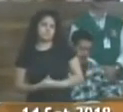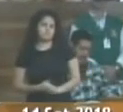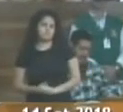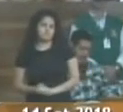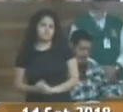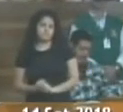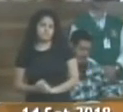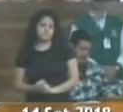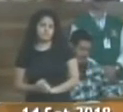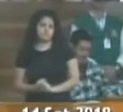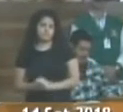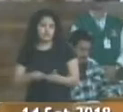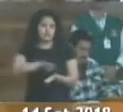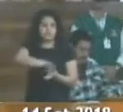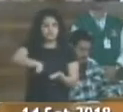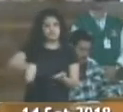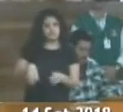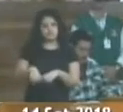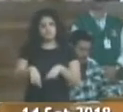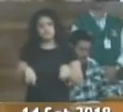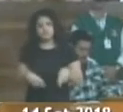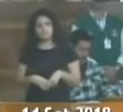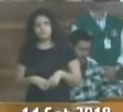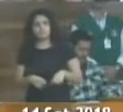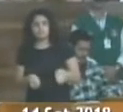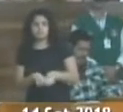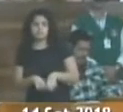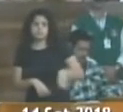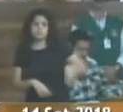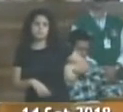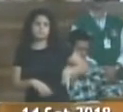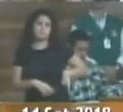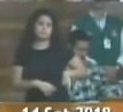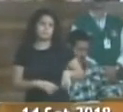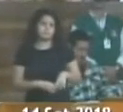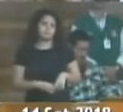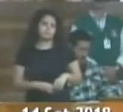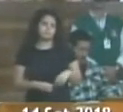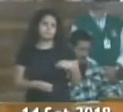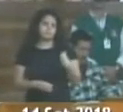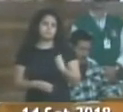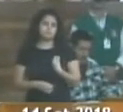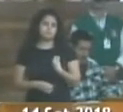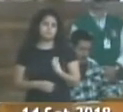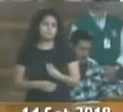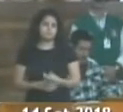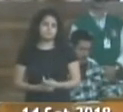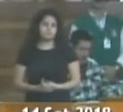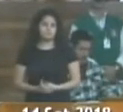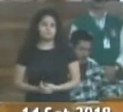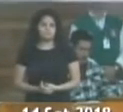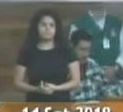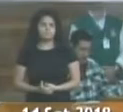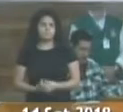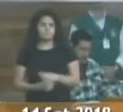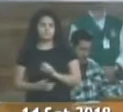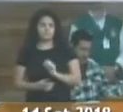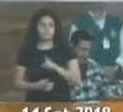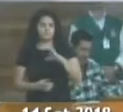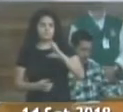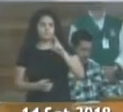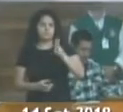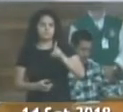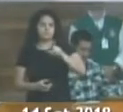tomada dos seus territórios, né? Ameaça das suas formas de reprodução de vida, da sua cultura. E não é só aqui em